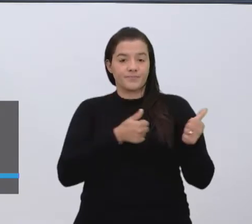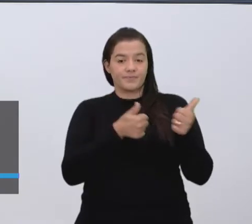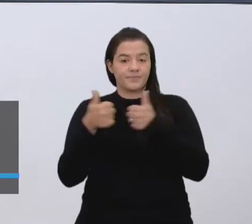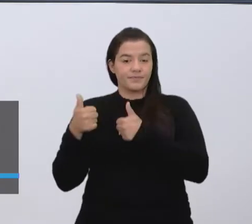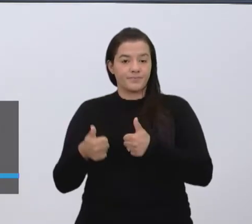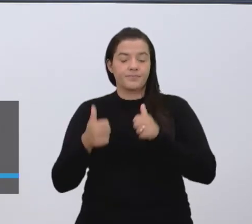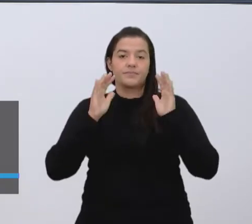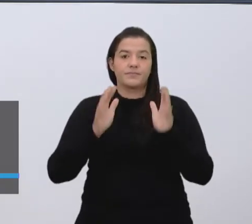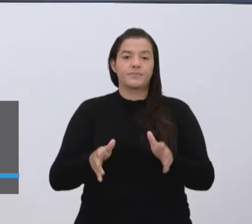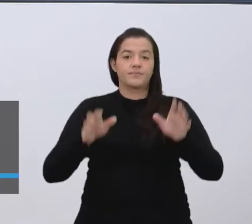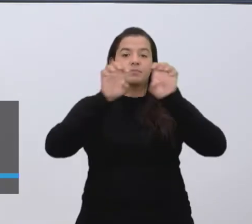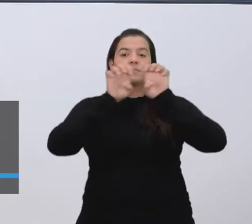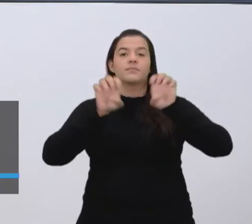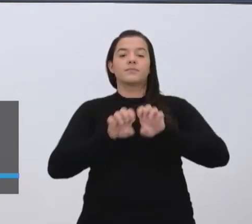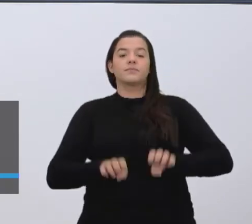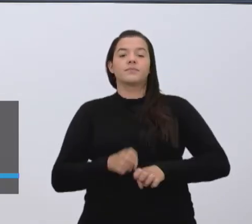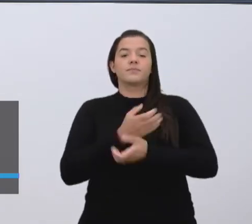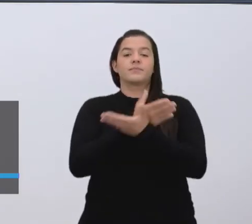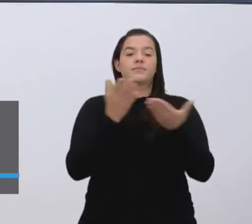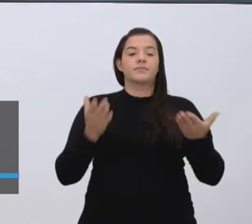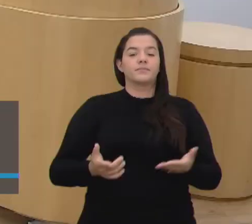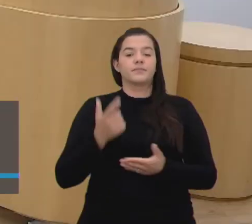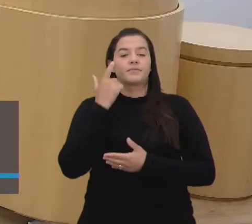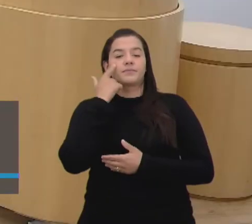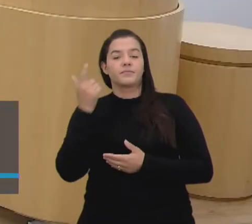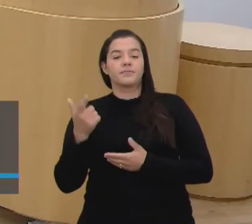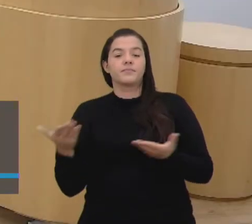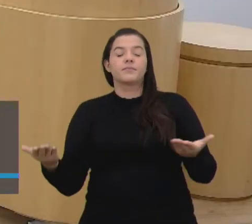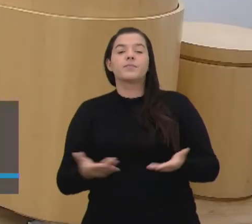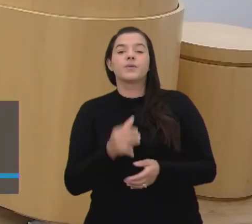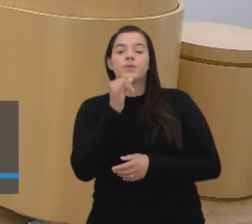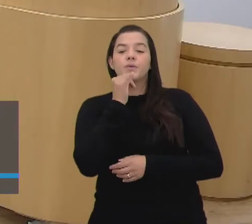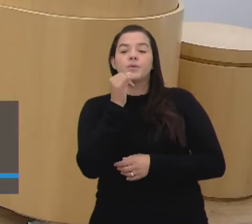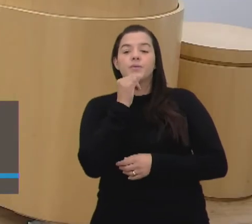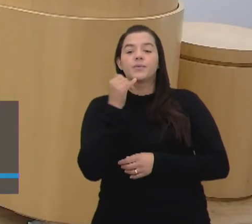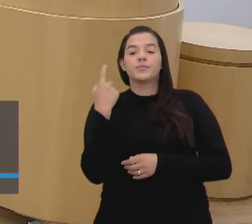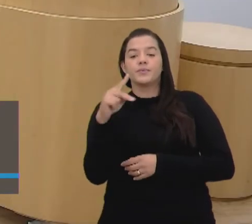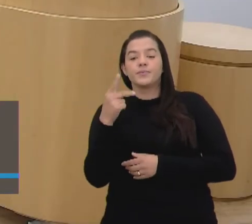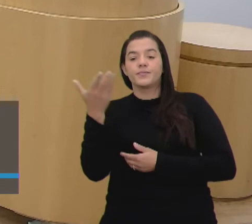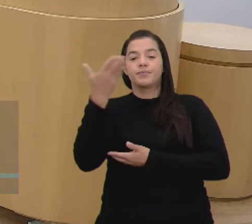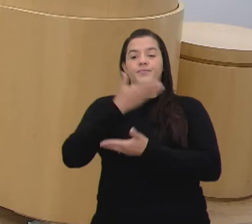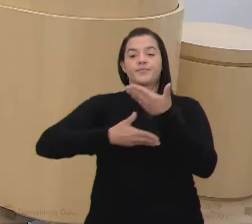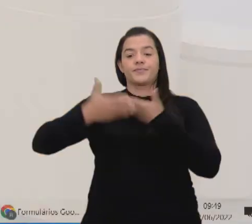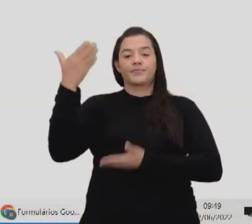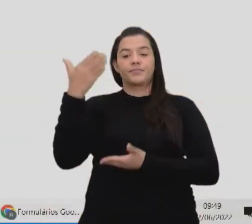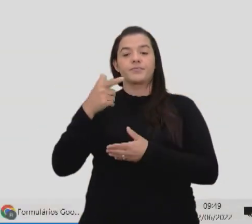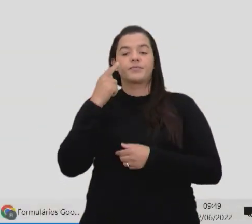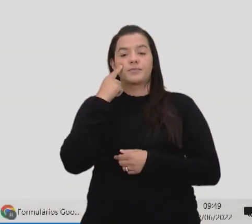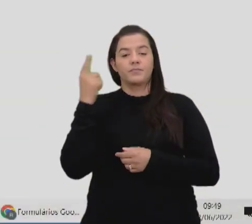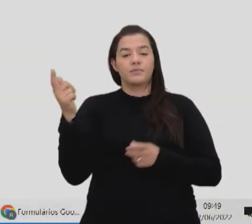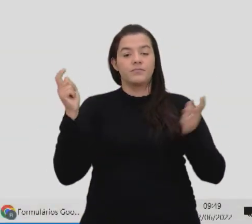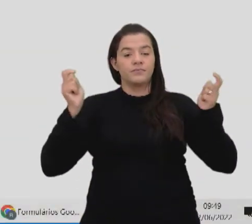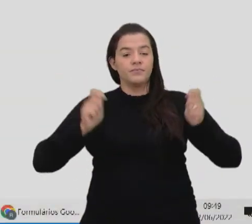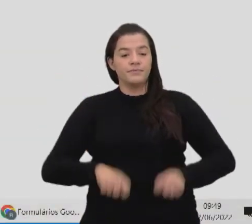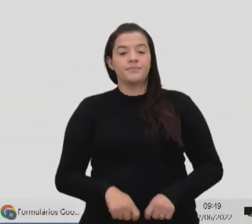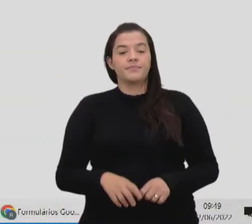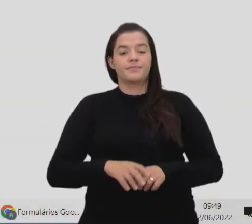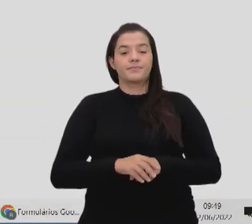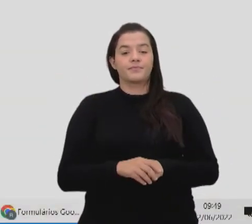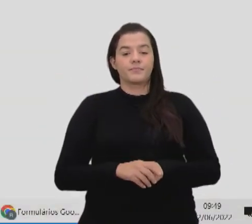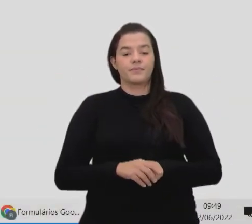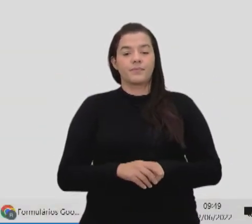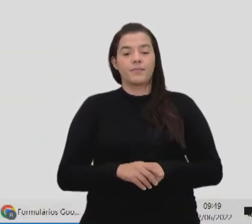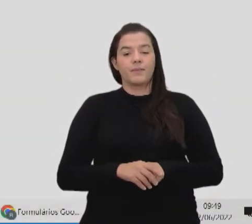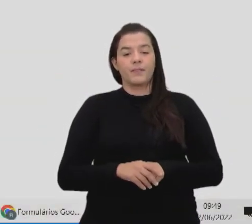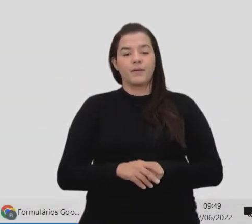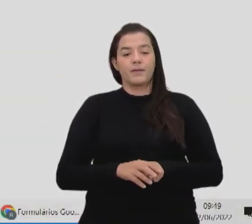montamos a estrutura, mostramos para vocês. Roberto, vamos fazer uma simulação, então? Então, vou pedir para eles compartilharem minha tela, Legal. se possível. E aí, Olha se eu lá. for fazendo, a gente vai